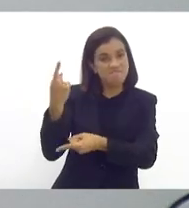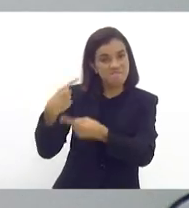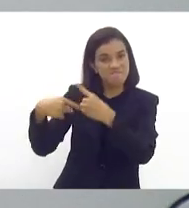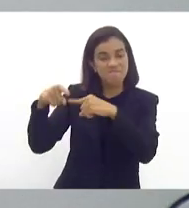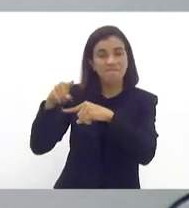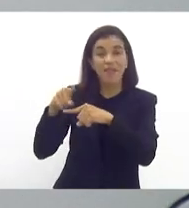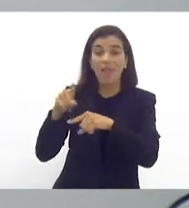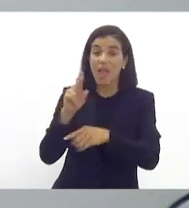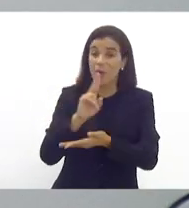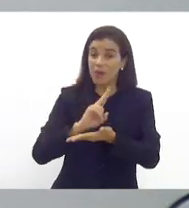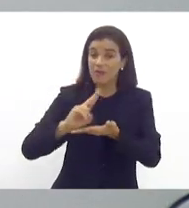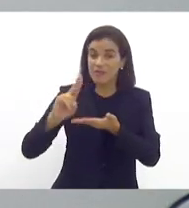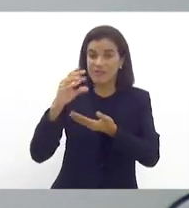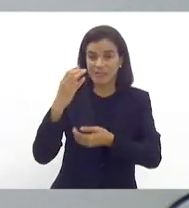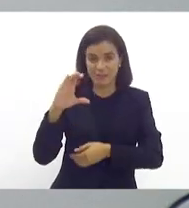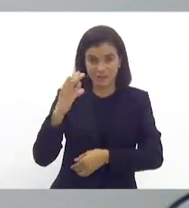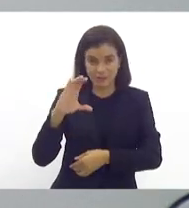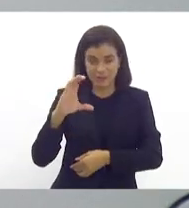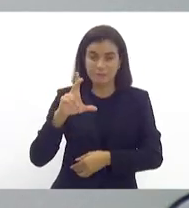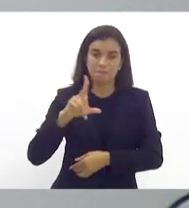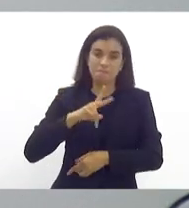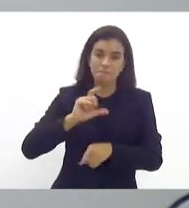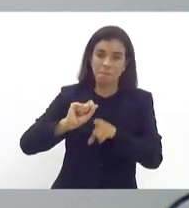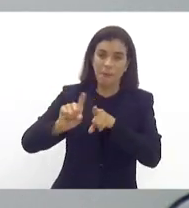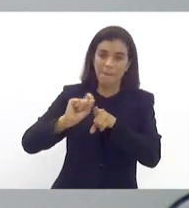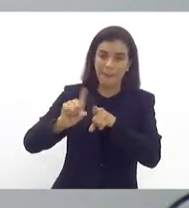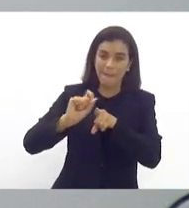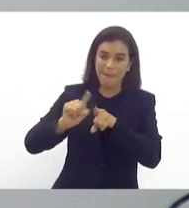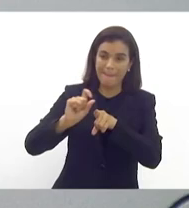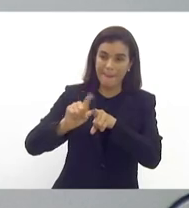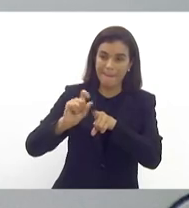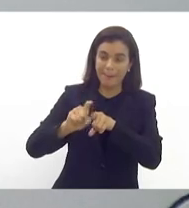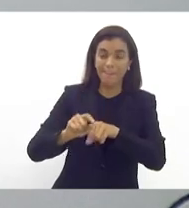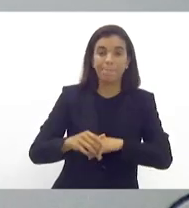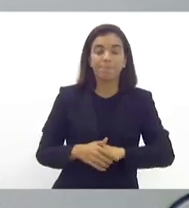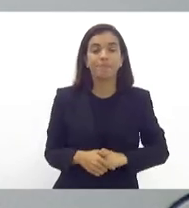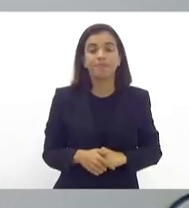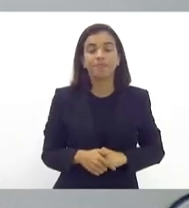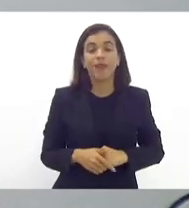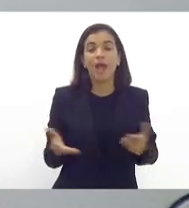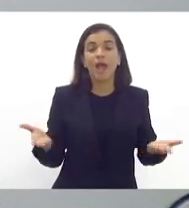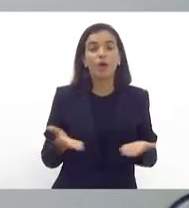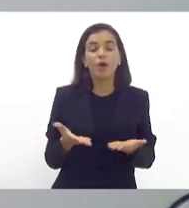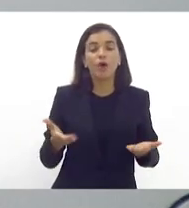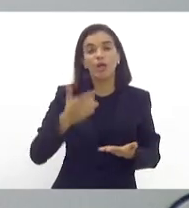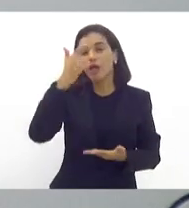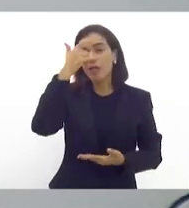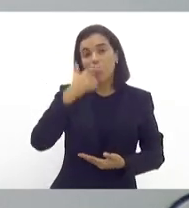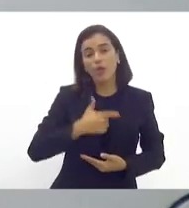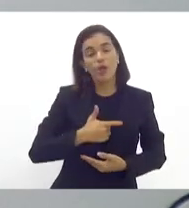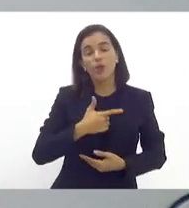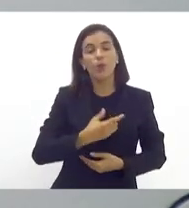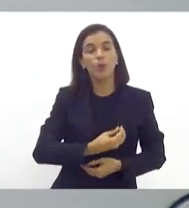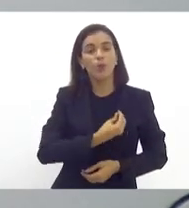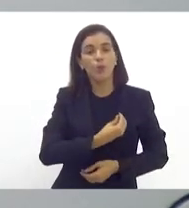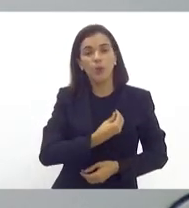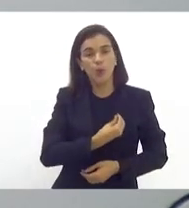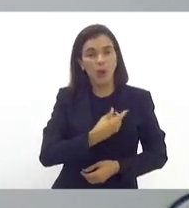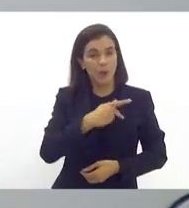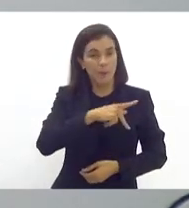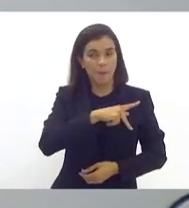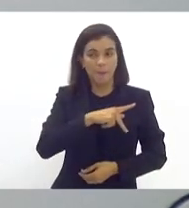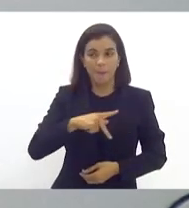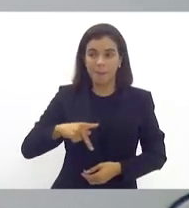universidade em Niterói particular e atualmente eu estou como presidente